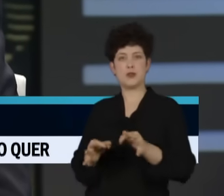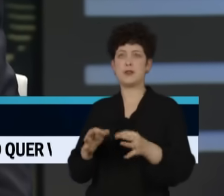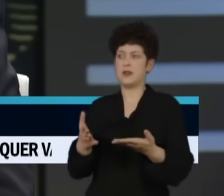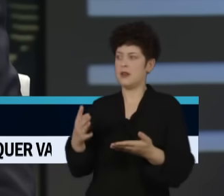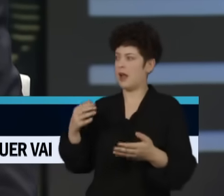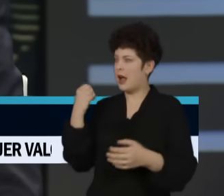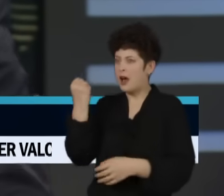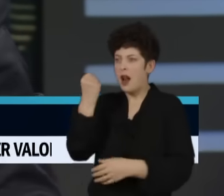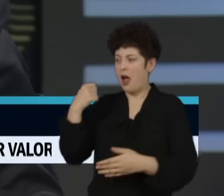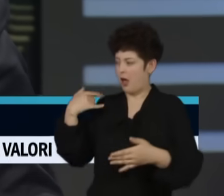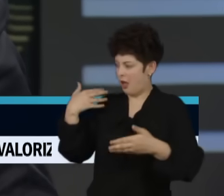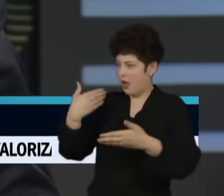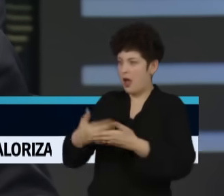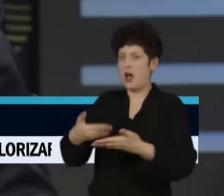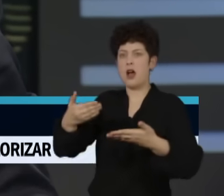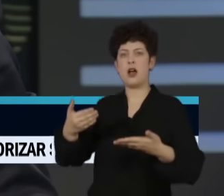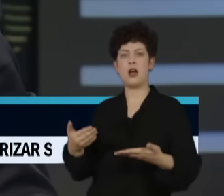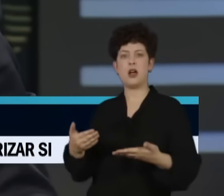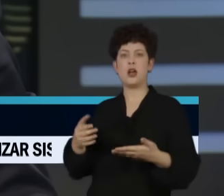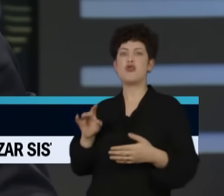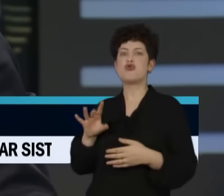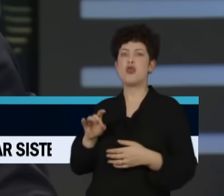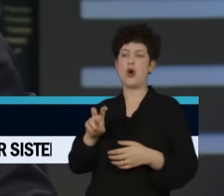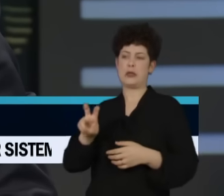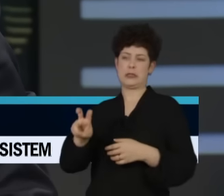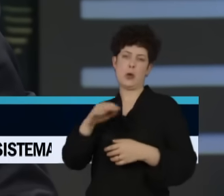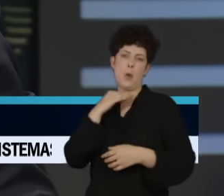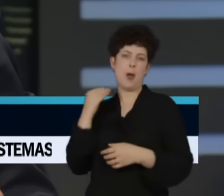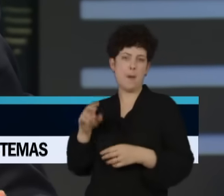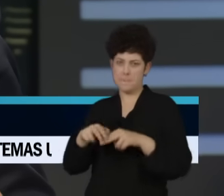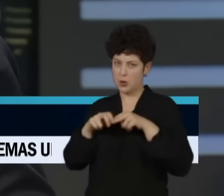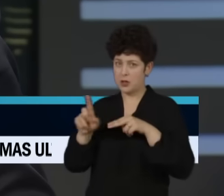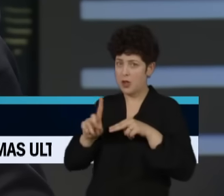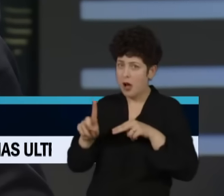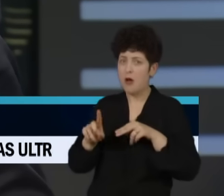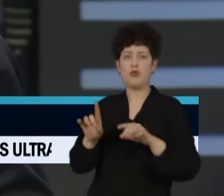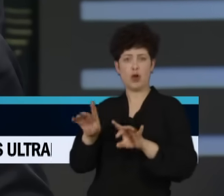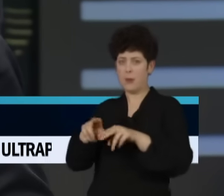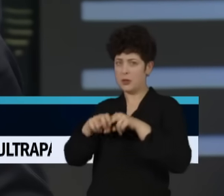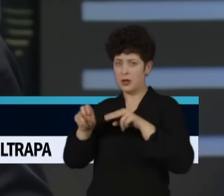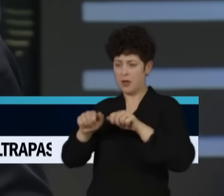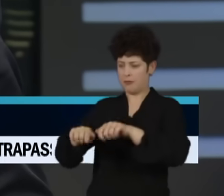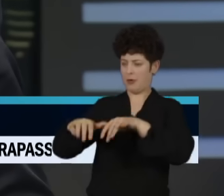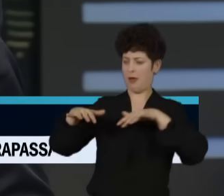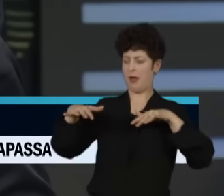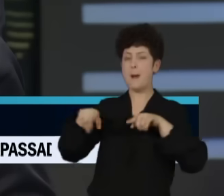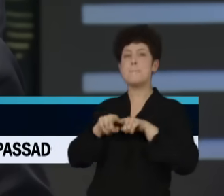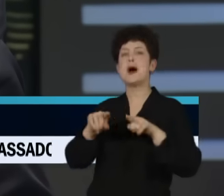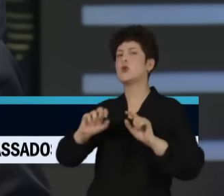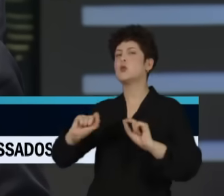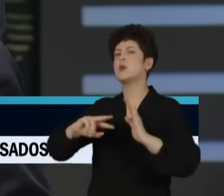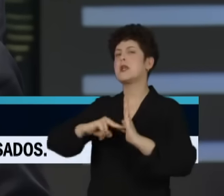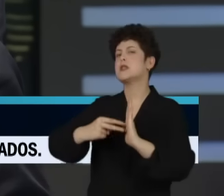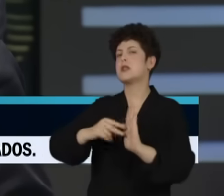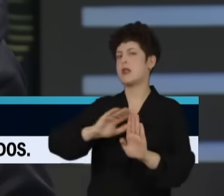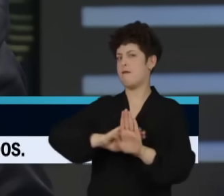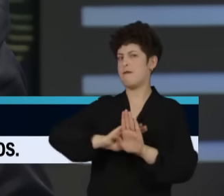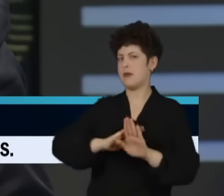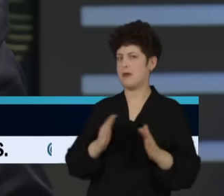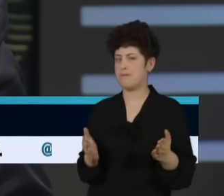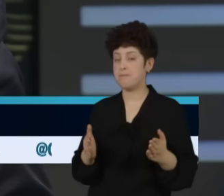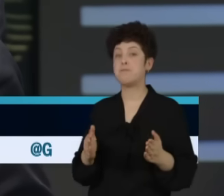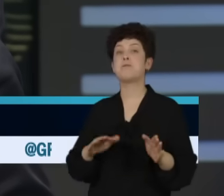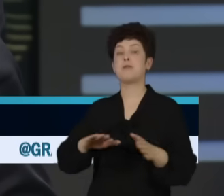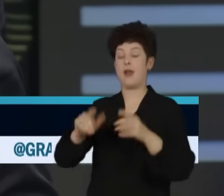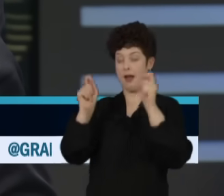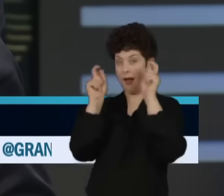da história dos Estados Unidos, não só pelos cinco mortos dentro do próprio Congresso americano, mas pela simbologia que isso traz, não é? E